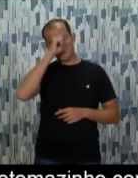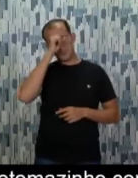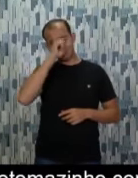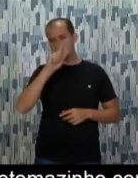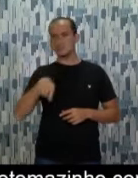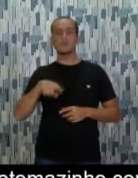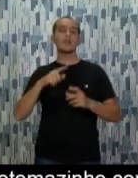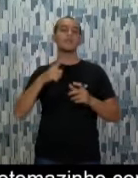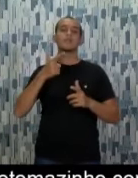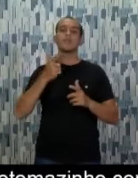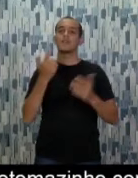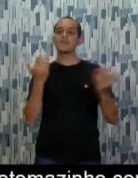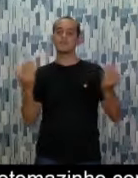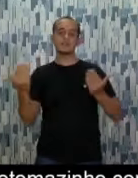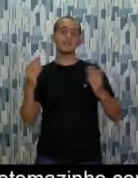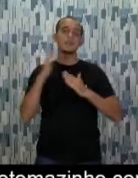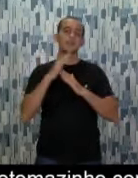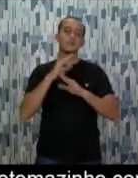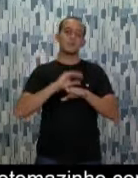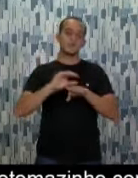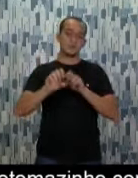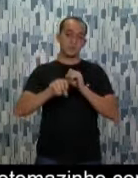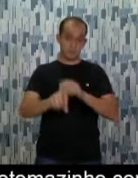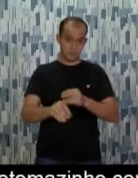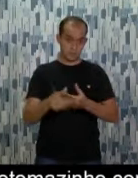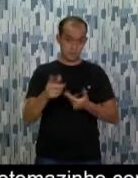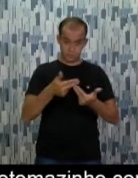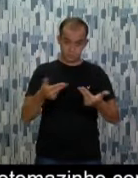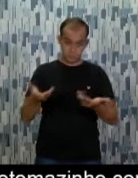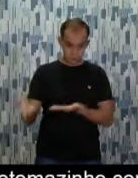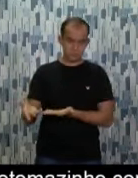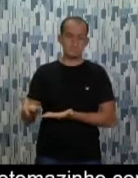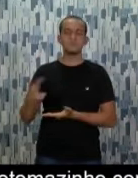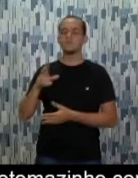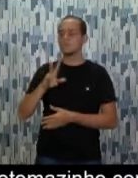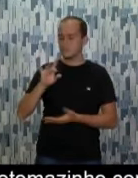desproporcional ao tempo investido no ensino. Então, é uma coisa que vale a pena arriscar.